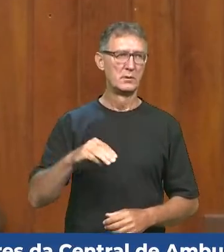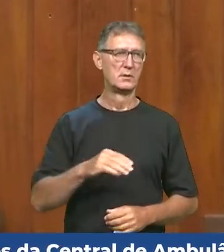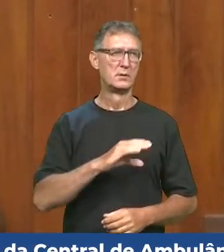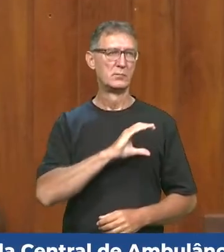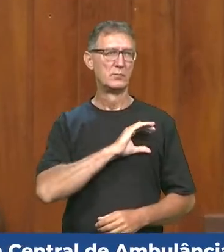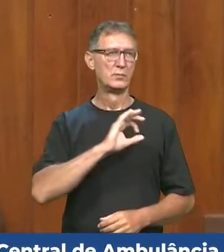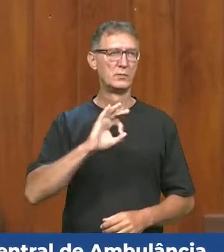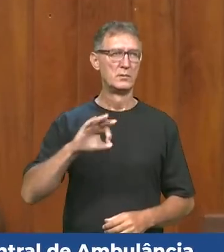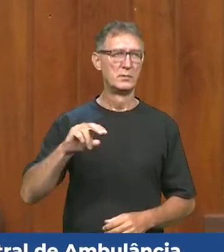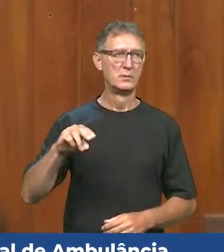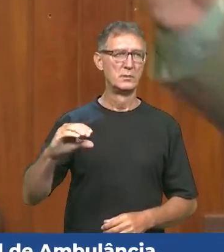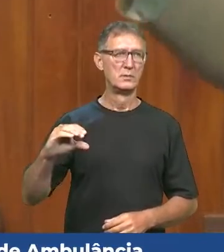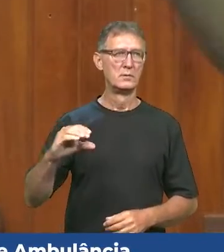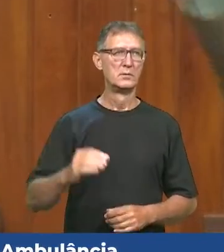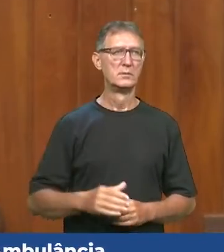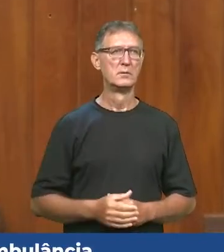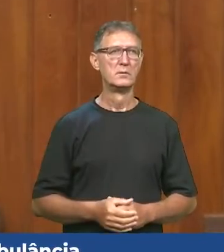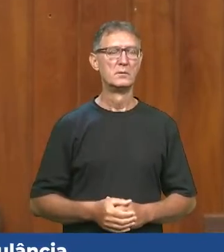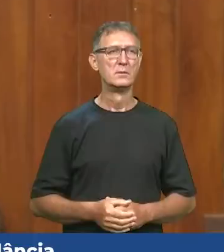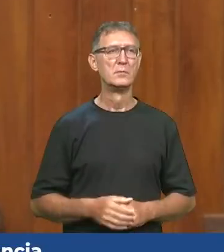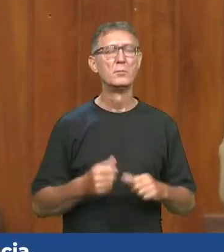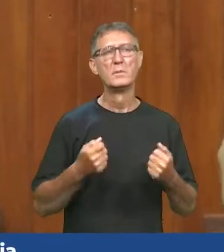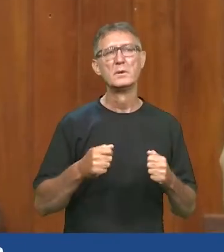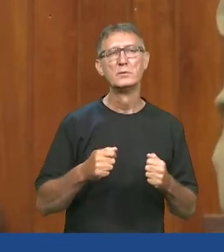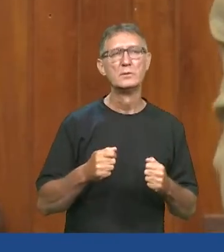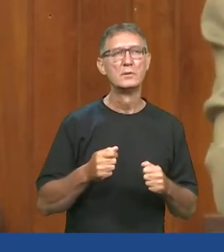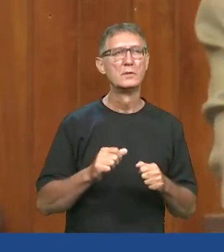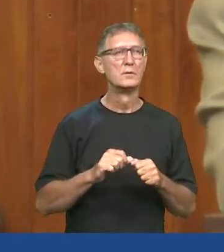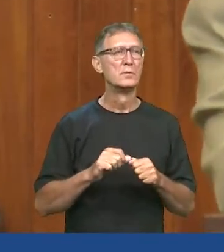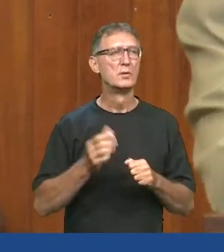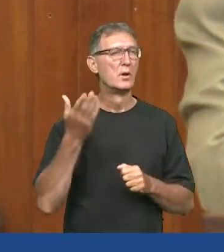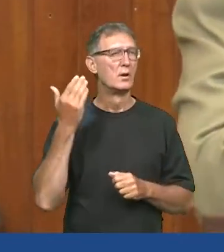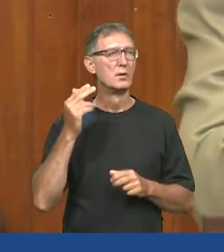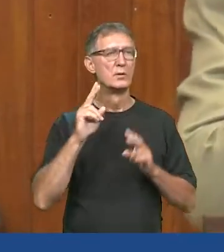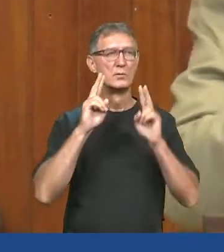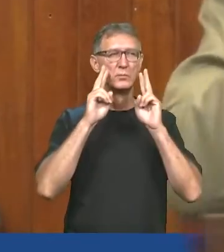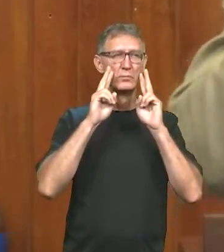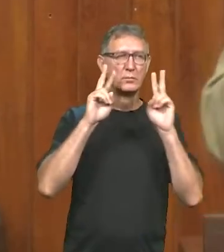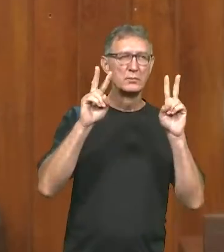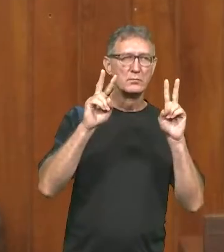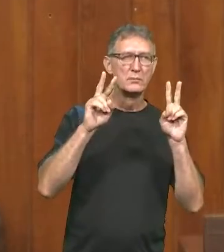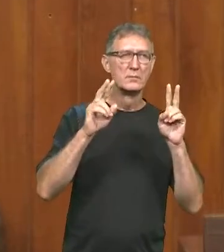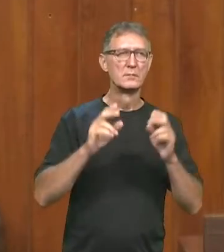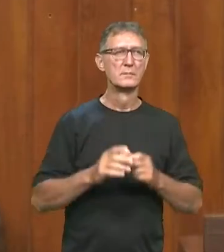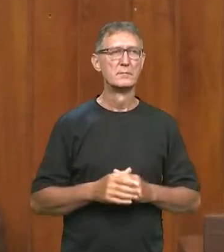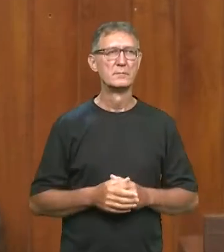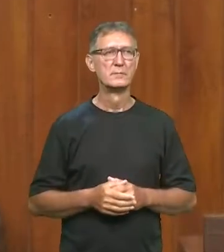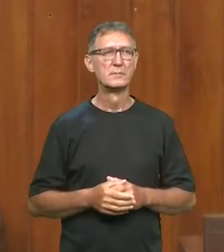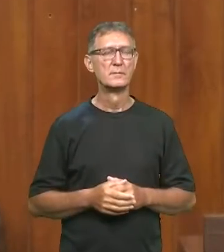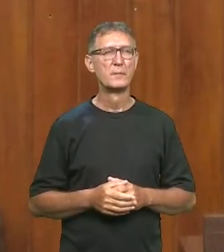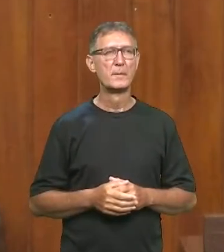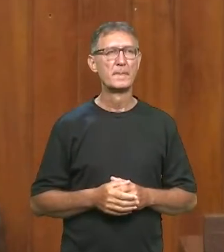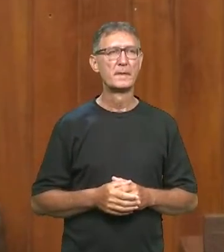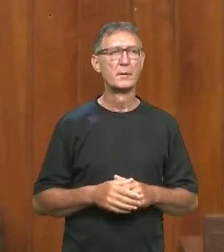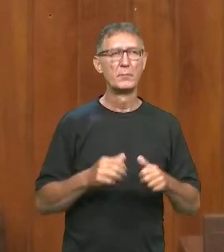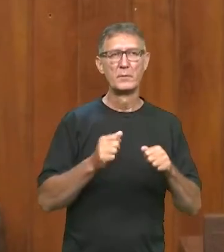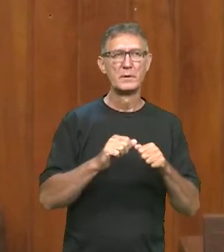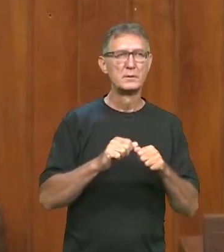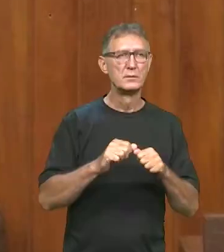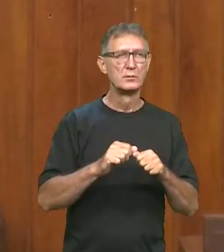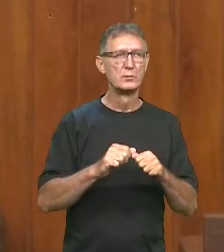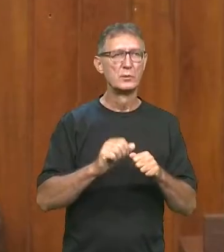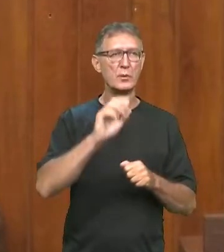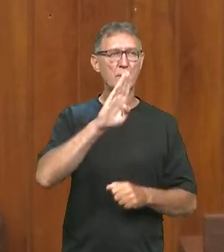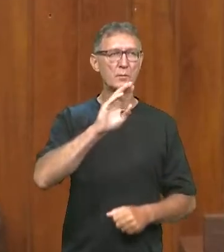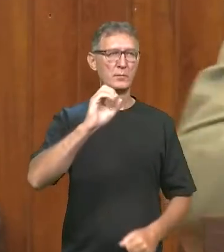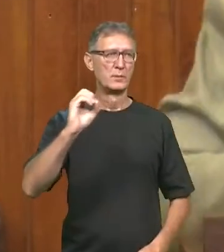Polícia Civil em especial. Outro dia eu precisei fazer um testemunho rápido aqui, eu fico com pena desses policiais. Eu precisava elaborar um boletim